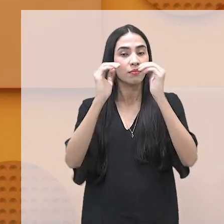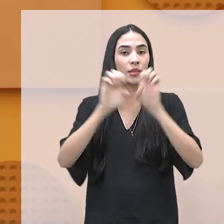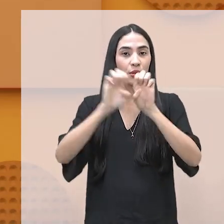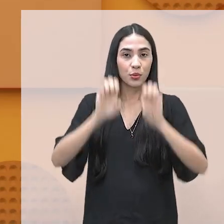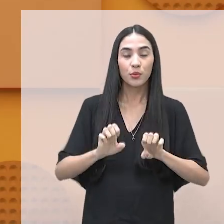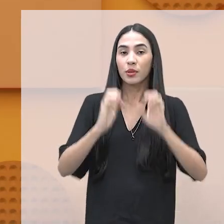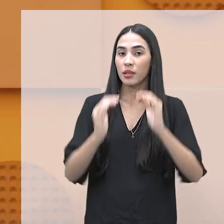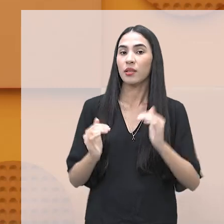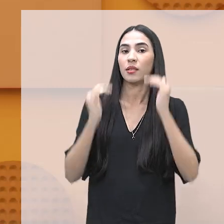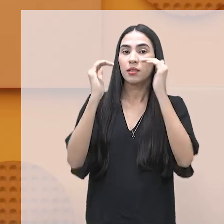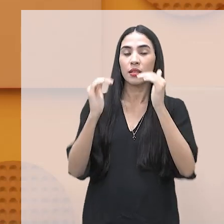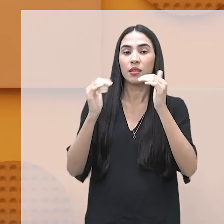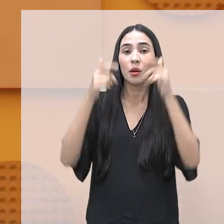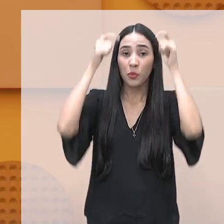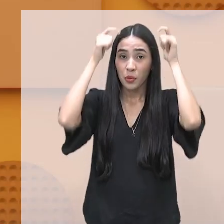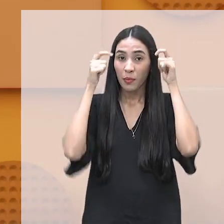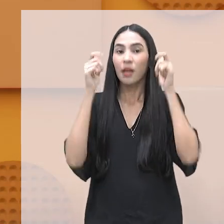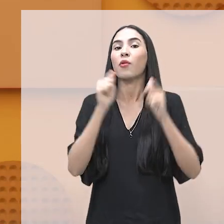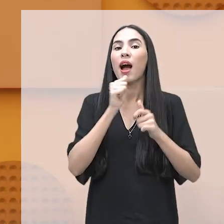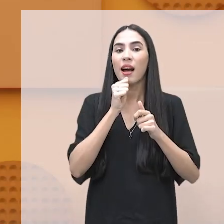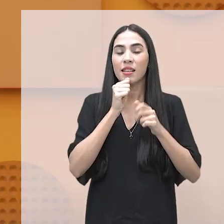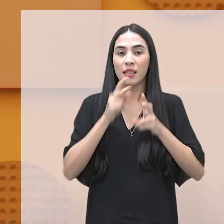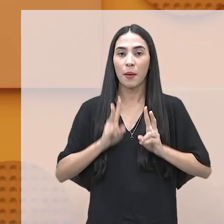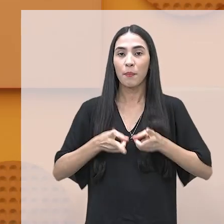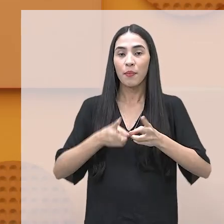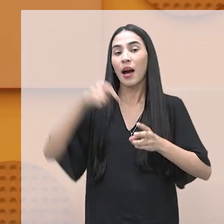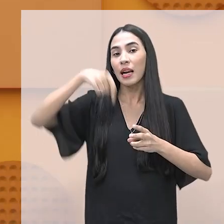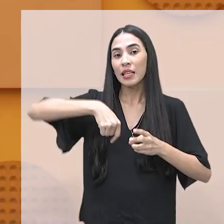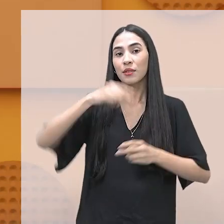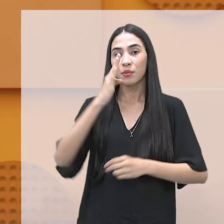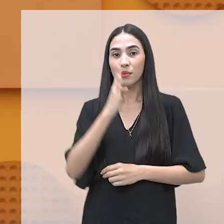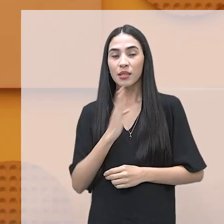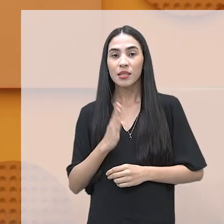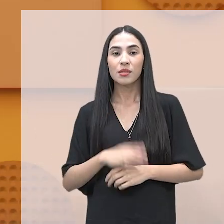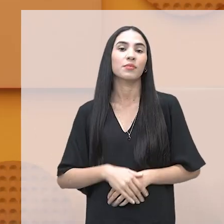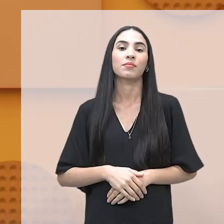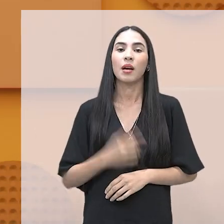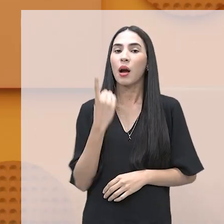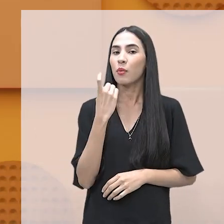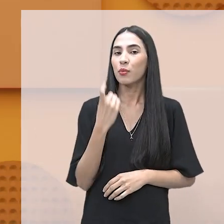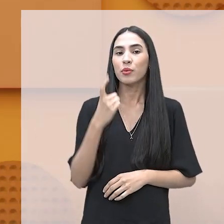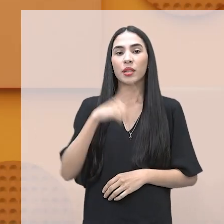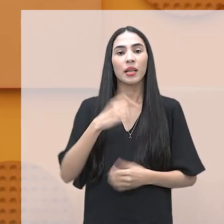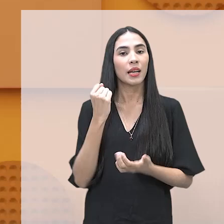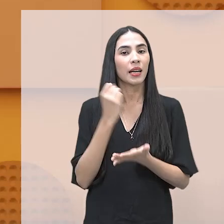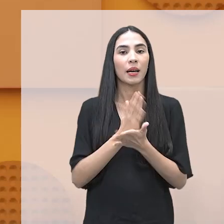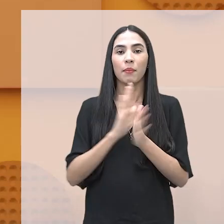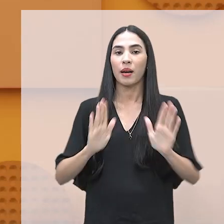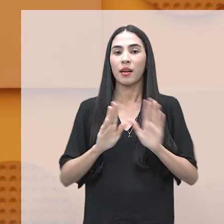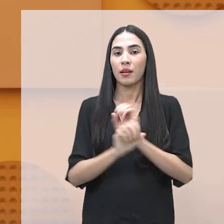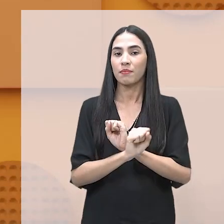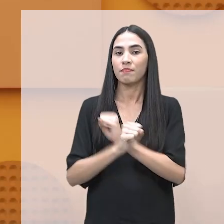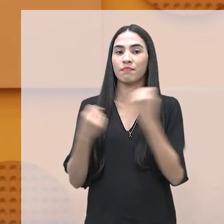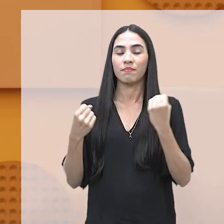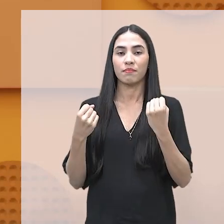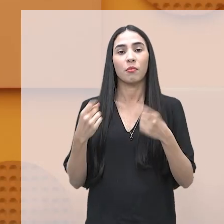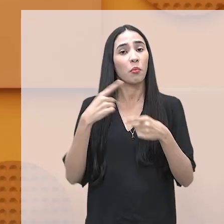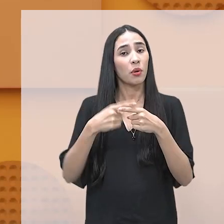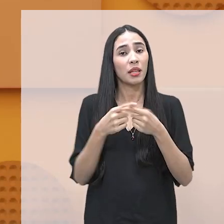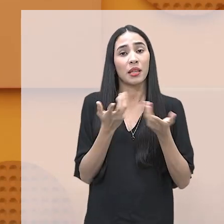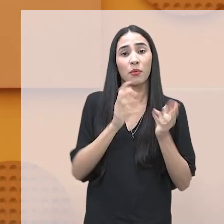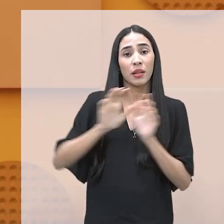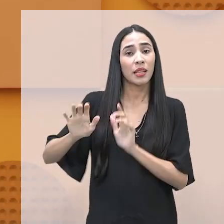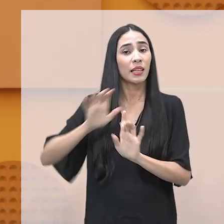estrutura do Império ainda vigorando no Brasil. A única medida foi abolir a escravidão, porque não queria que houvesse